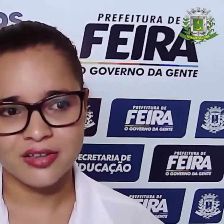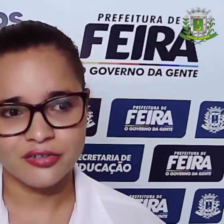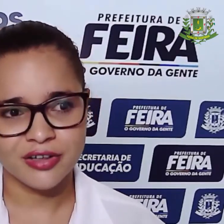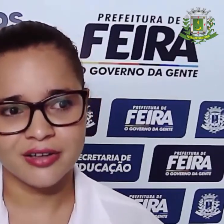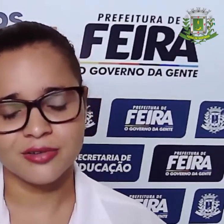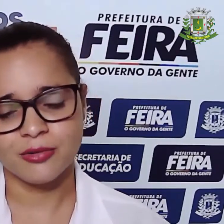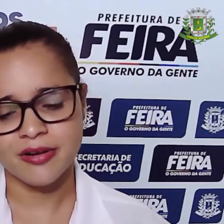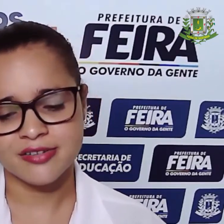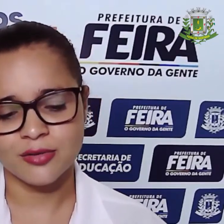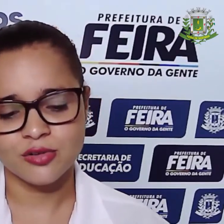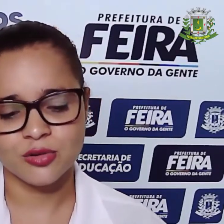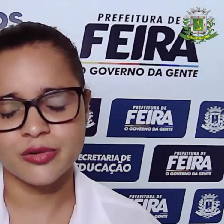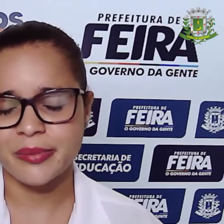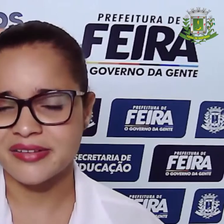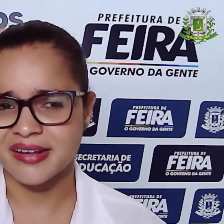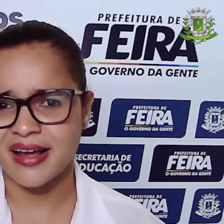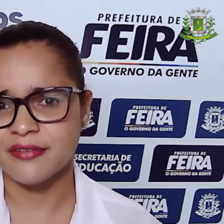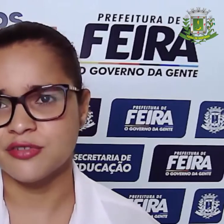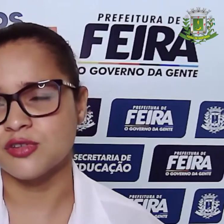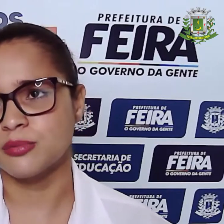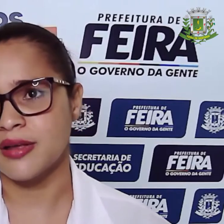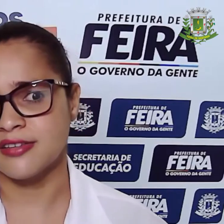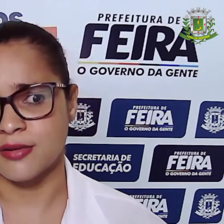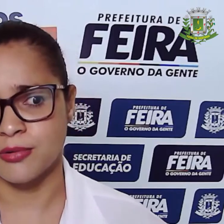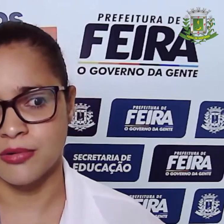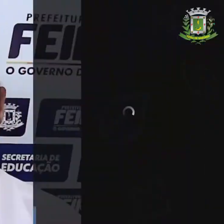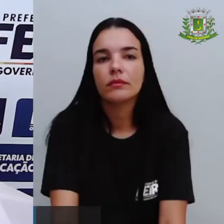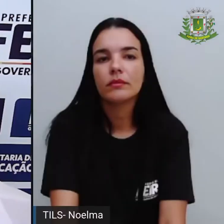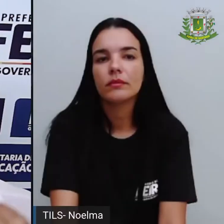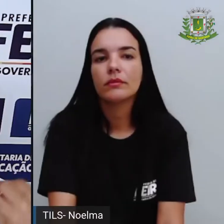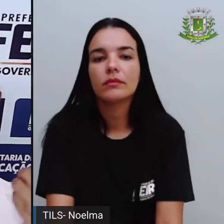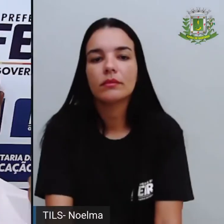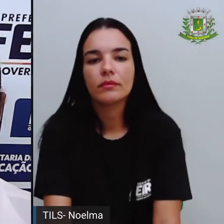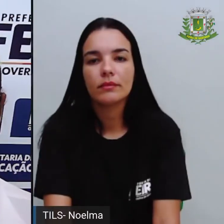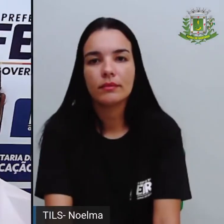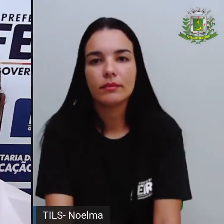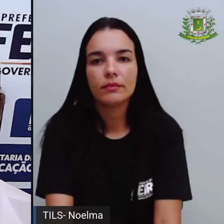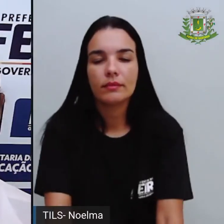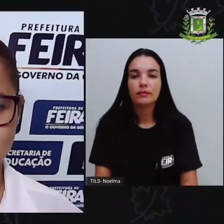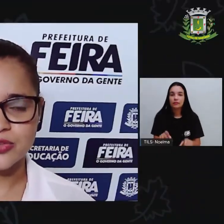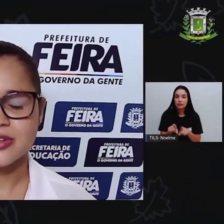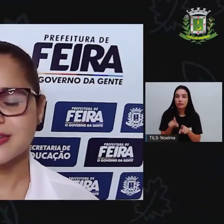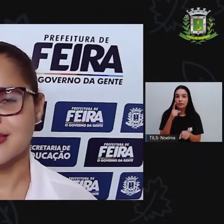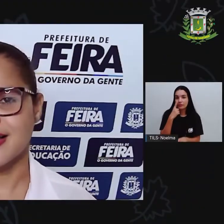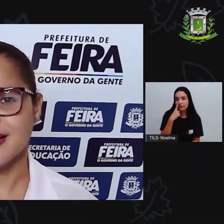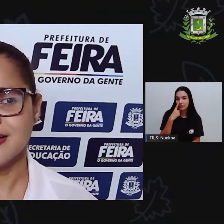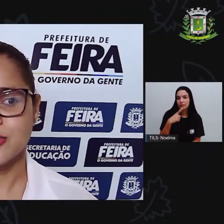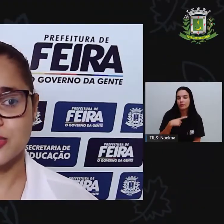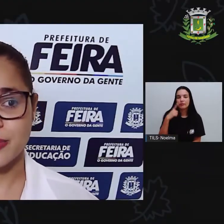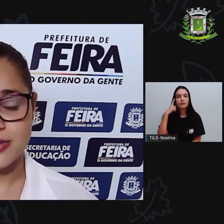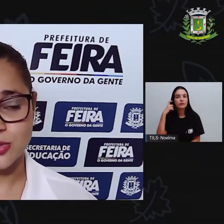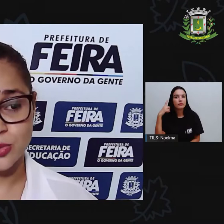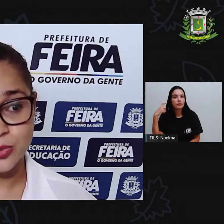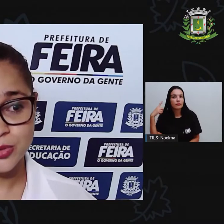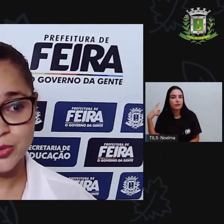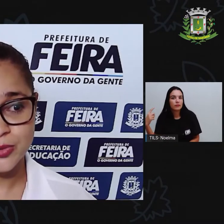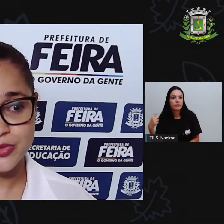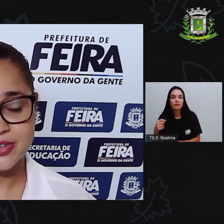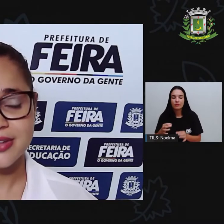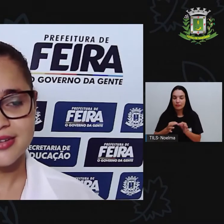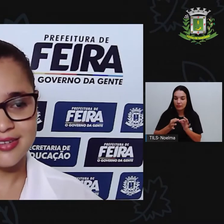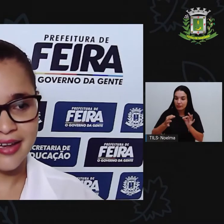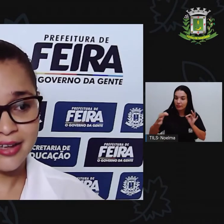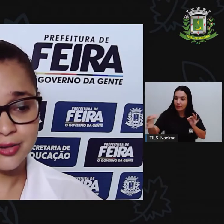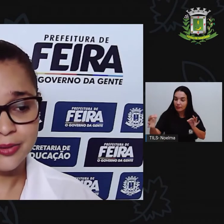até ir identificando quais são os sons mais graves, os mais agudos, os mais longos, tá? Os mais